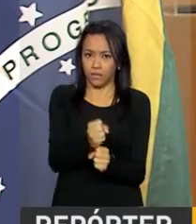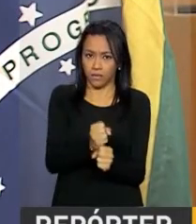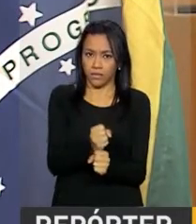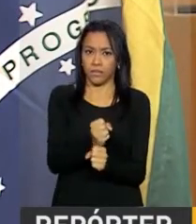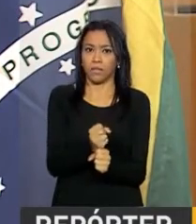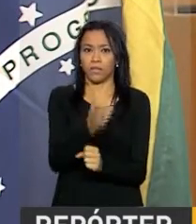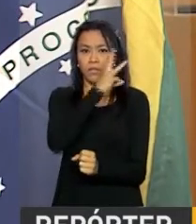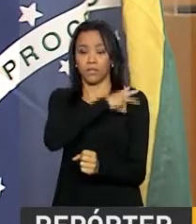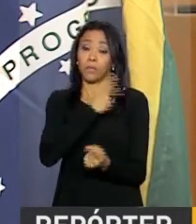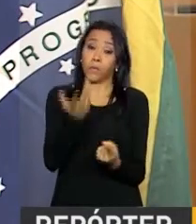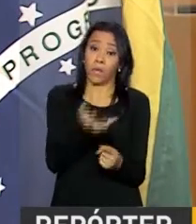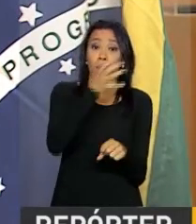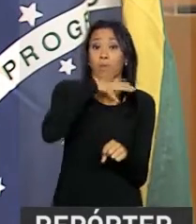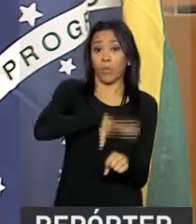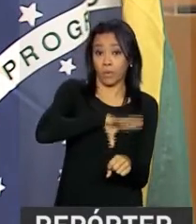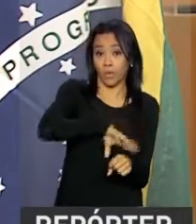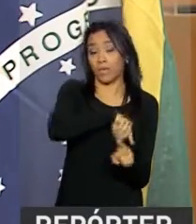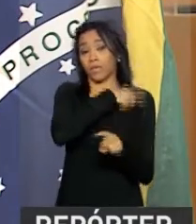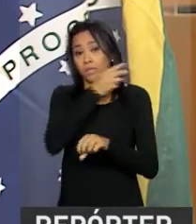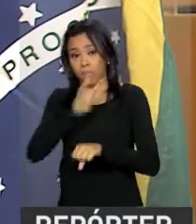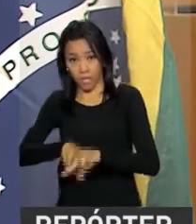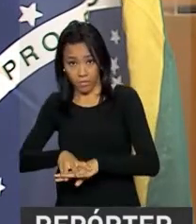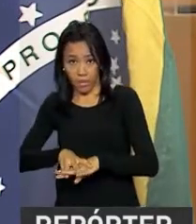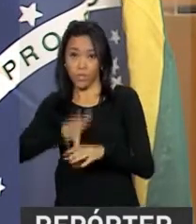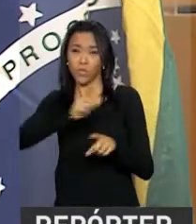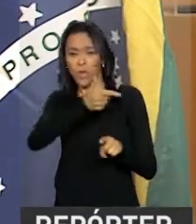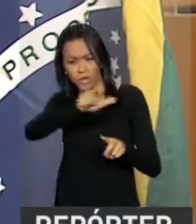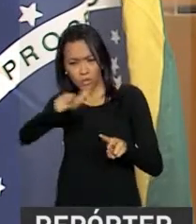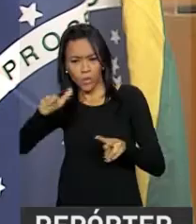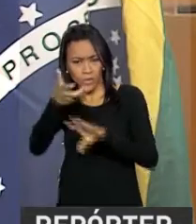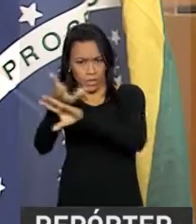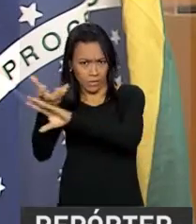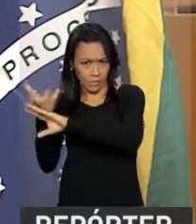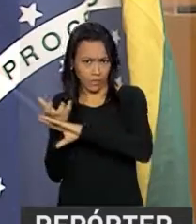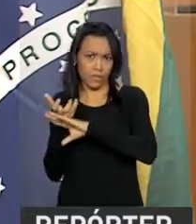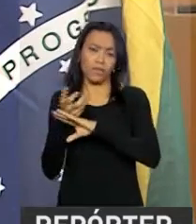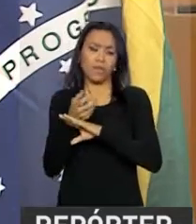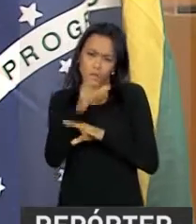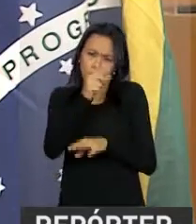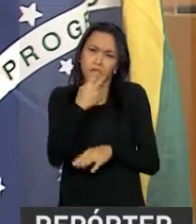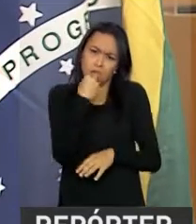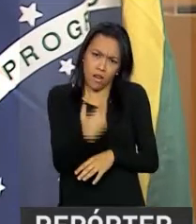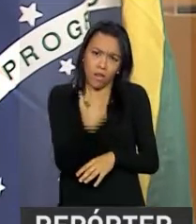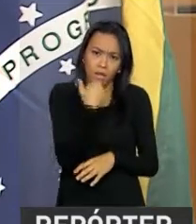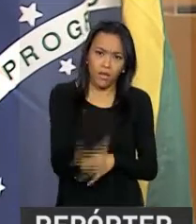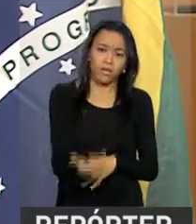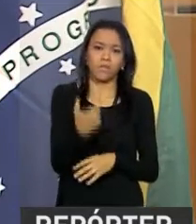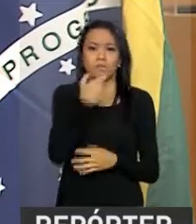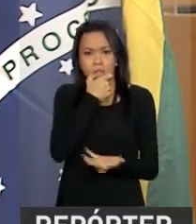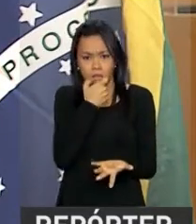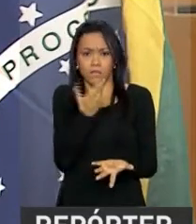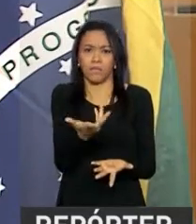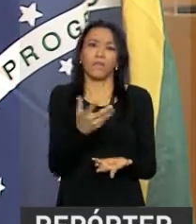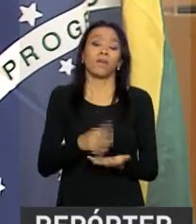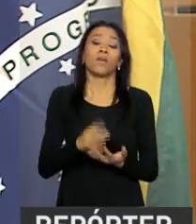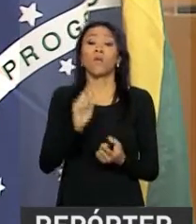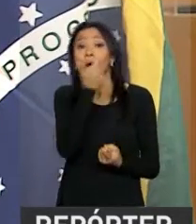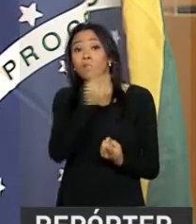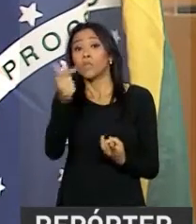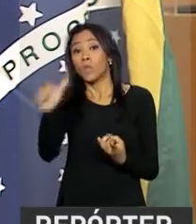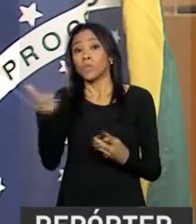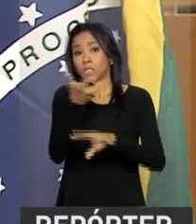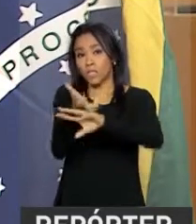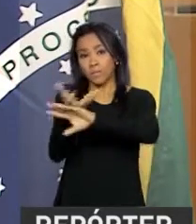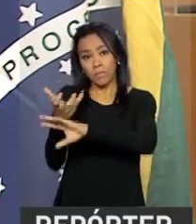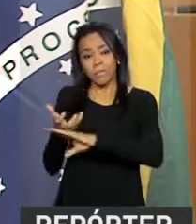médio português matemática todo o resto e em pouco inglês também é em todo o resto ficará